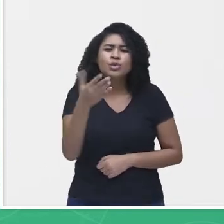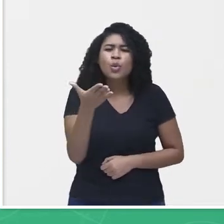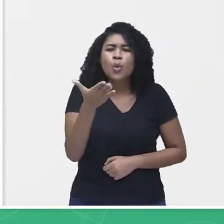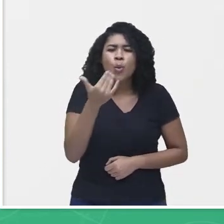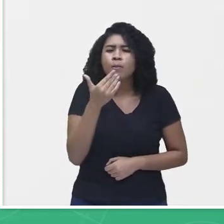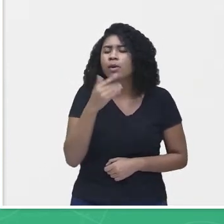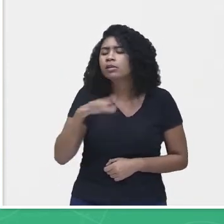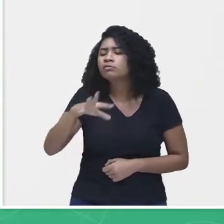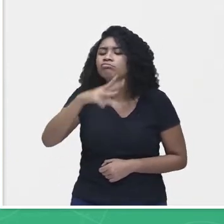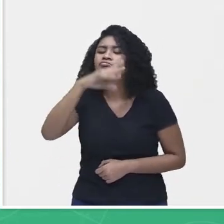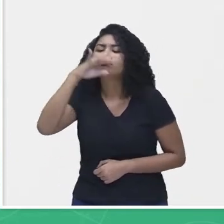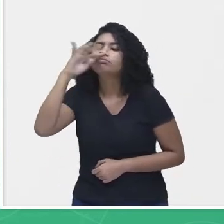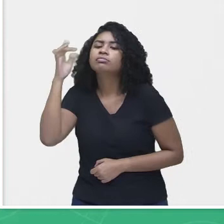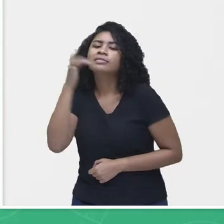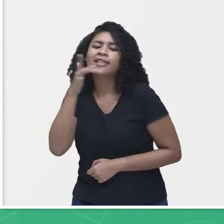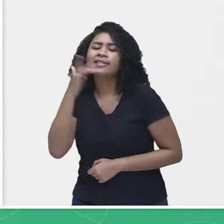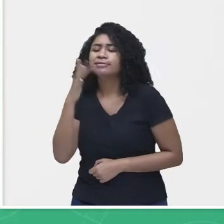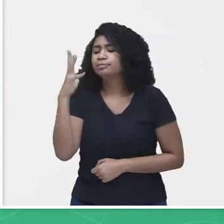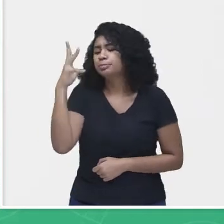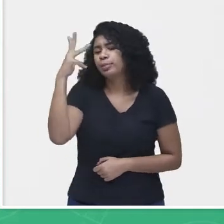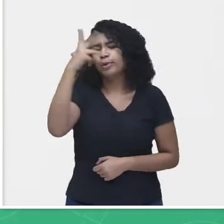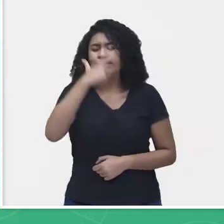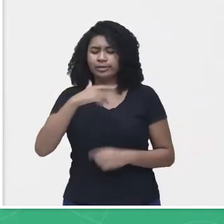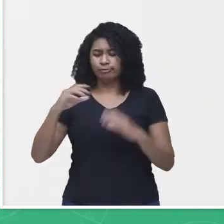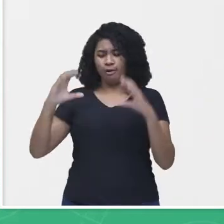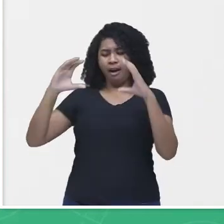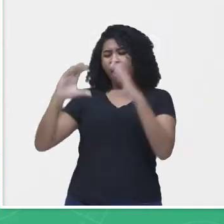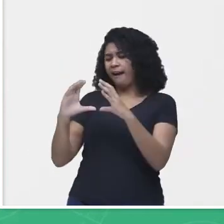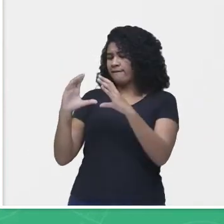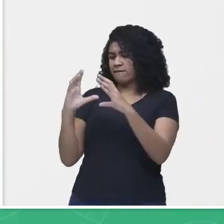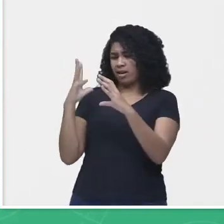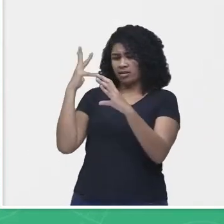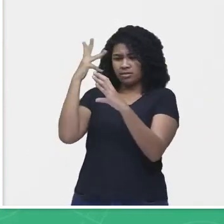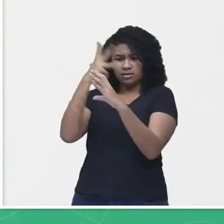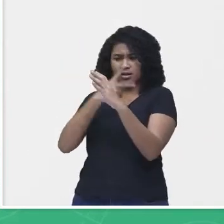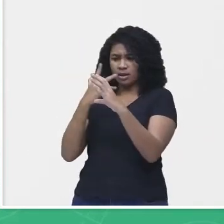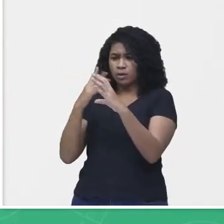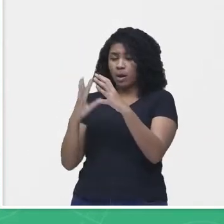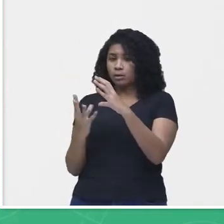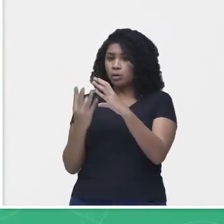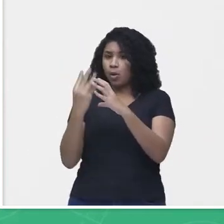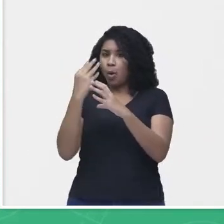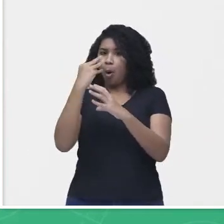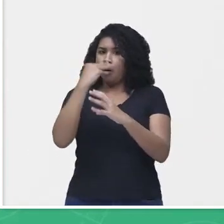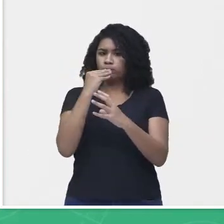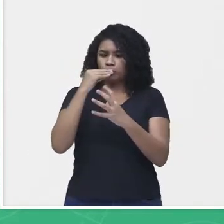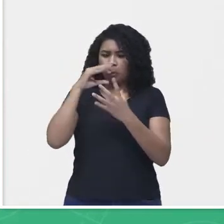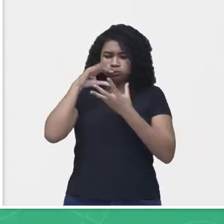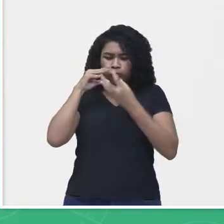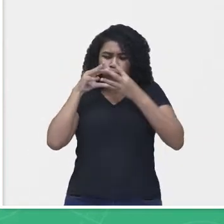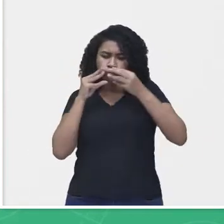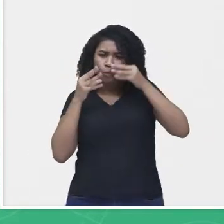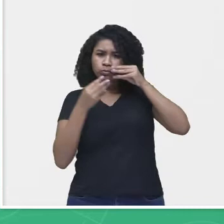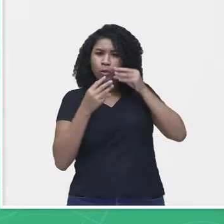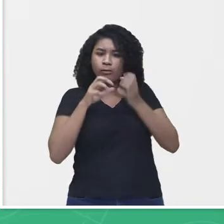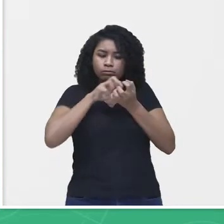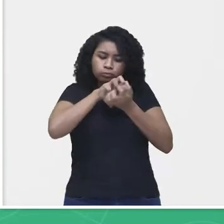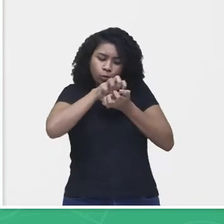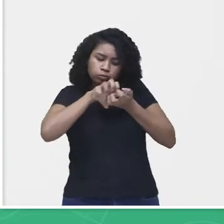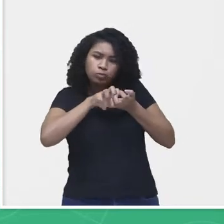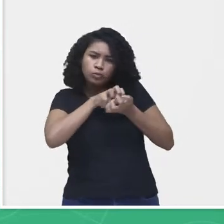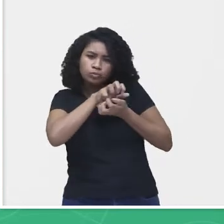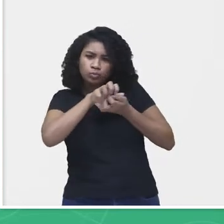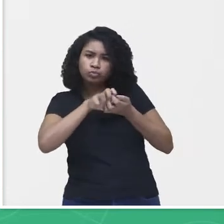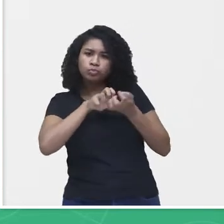mais assim. Quando ele passa pela boca, ele já vai sofrer essa ação, né, da digestão mecânica e química